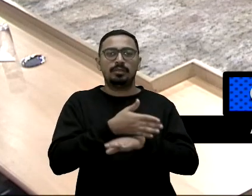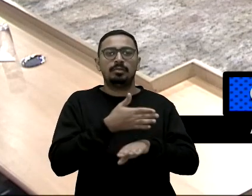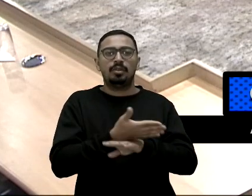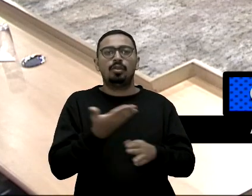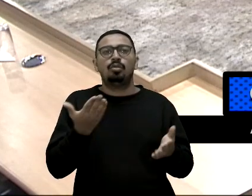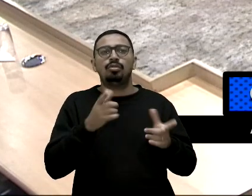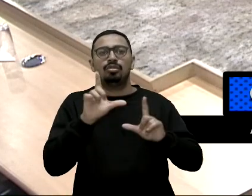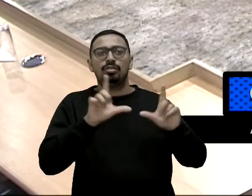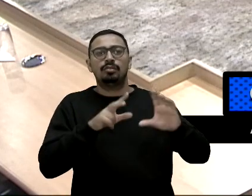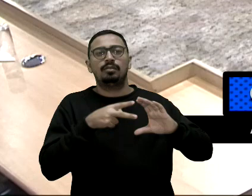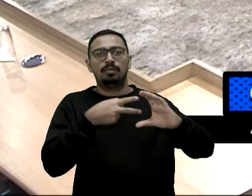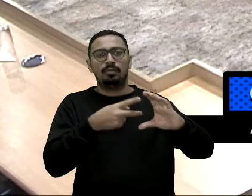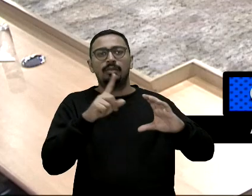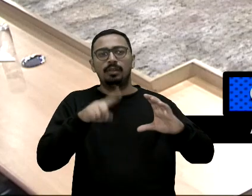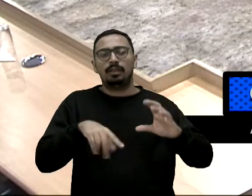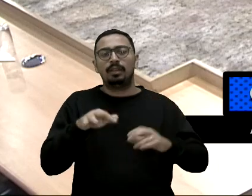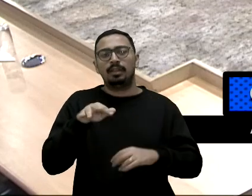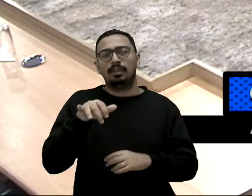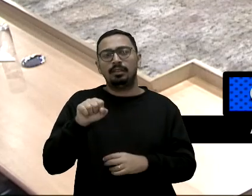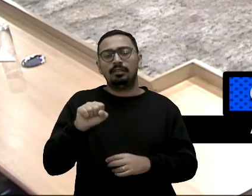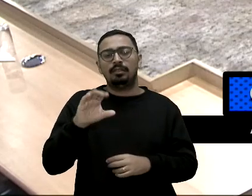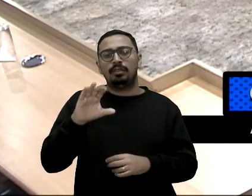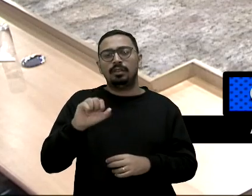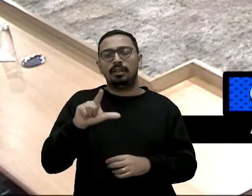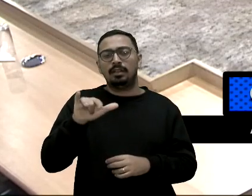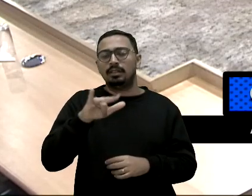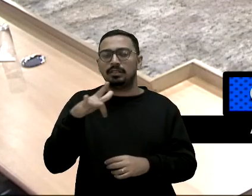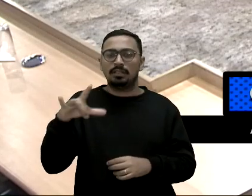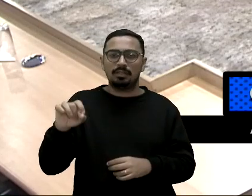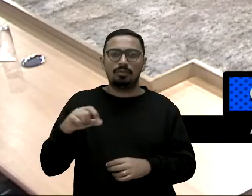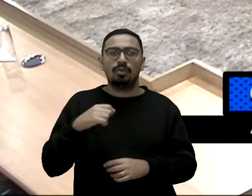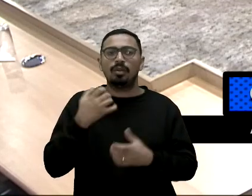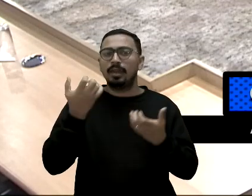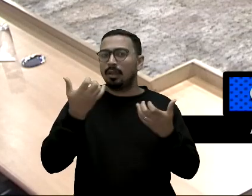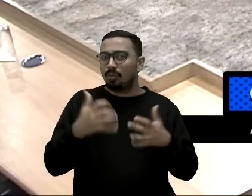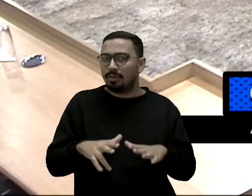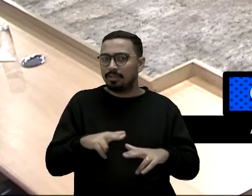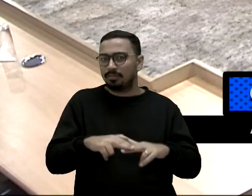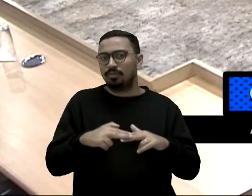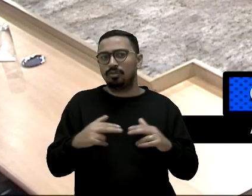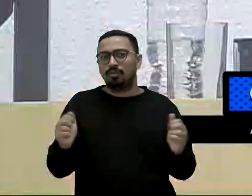do programa Fiscalização Não Quis Ir, para estar junto com vocês nessa causa, beleza?